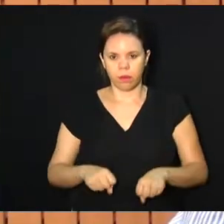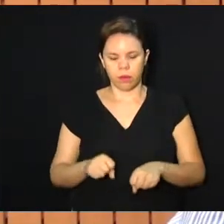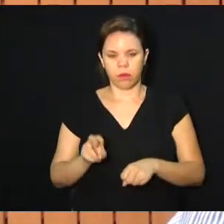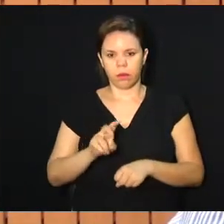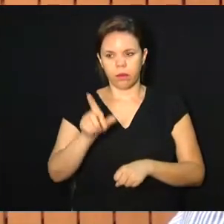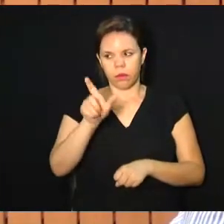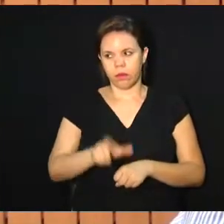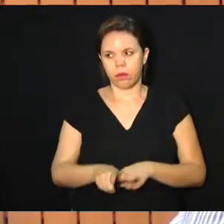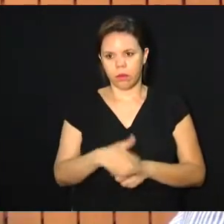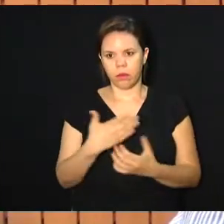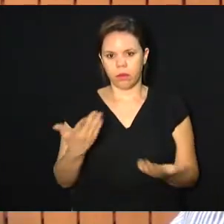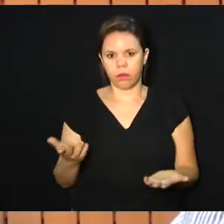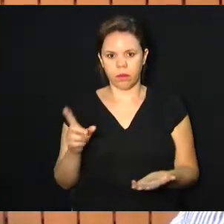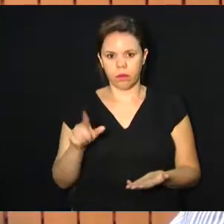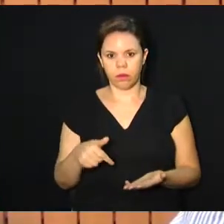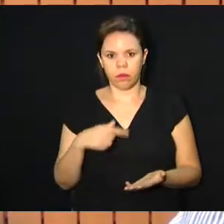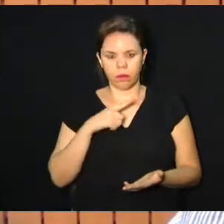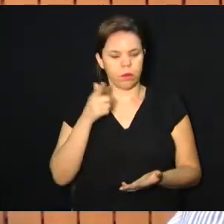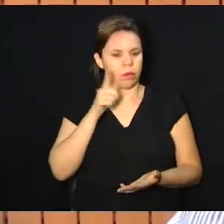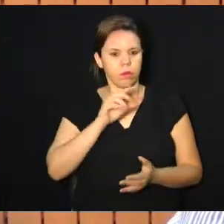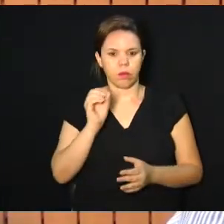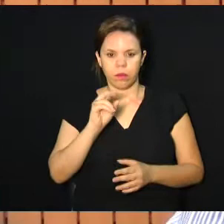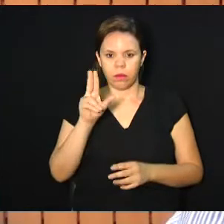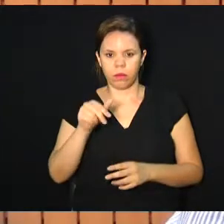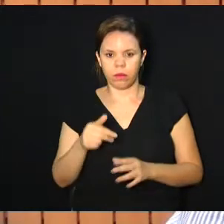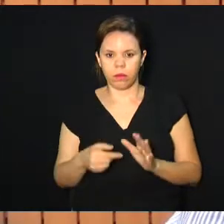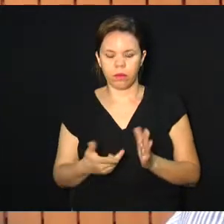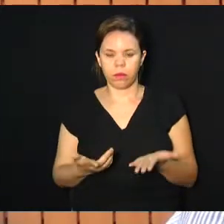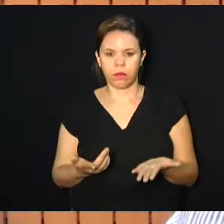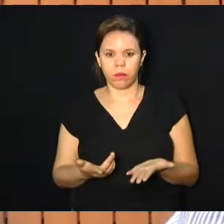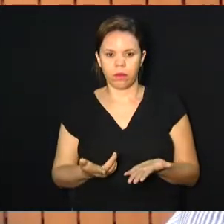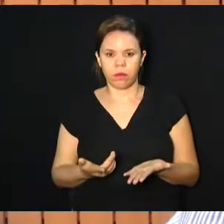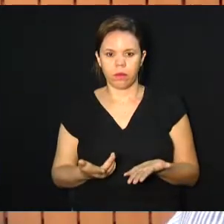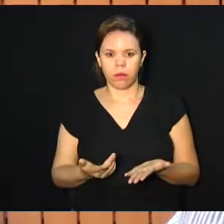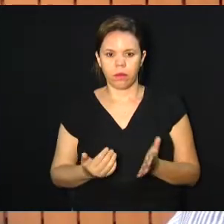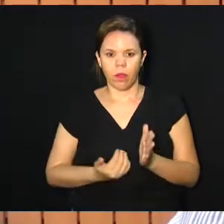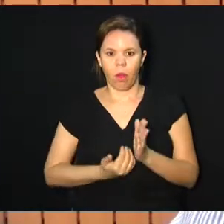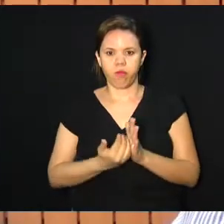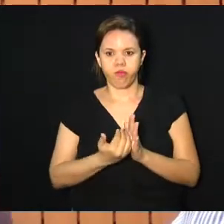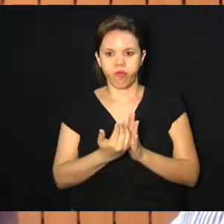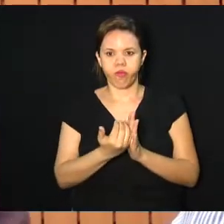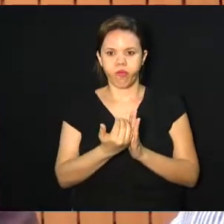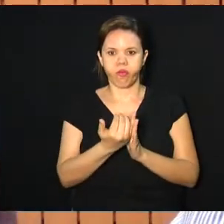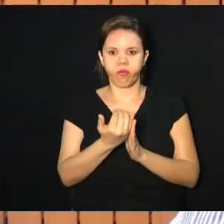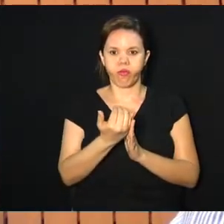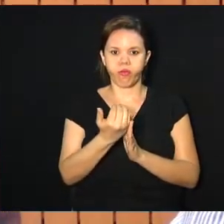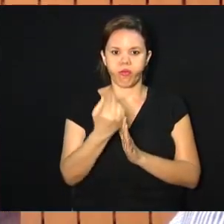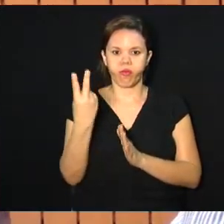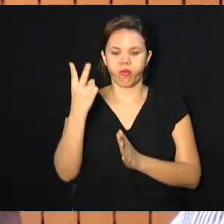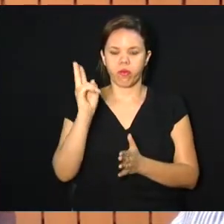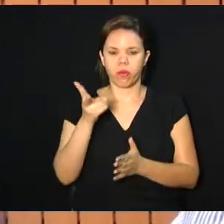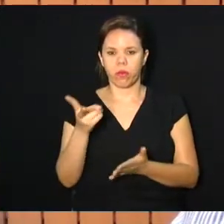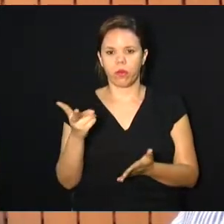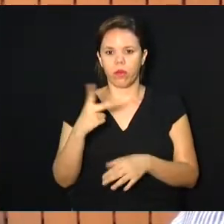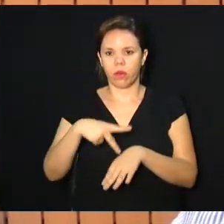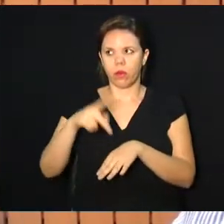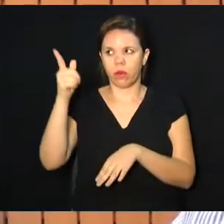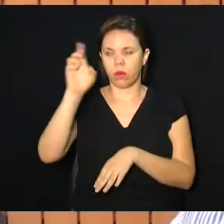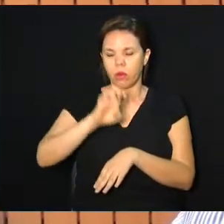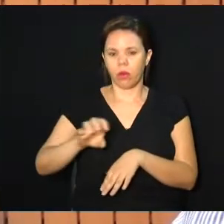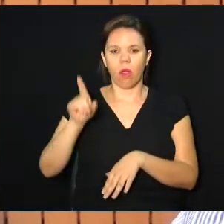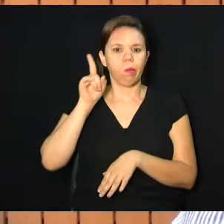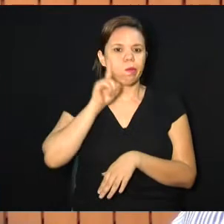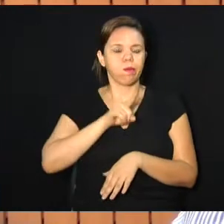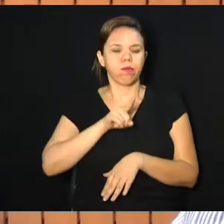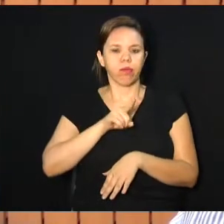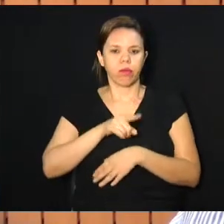usuário e, com isso, você não consegue nunca ter uma usina tarifária, porque tem que ficar aumentando a tarifa sempre. Em outros países, na Europa, Estados Unidos,